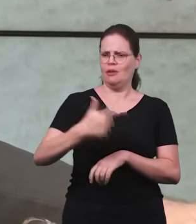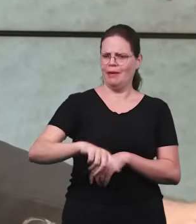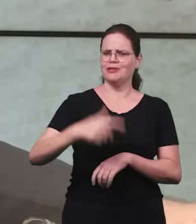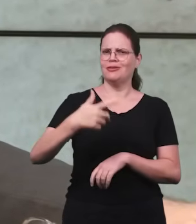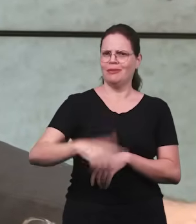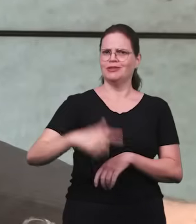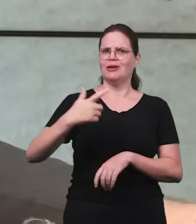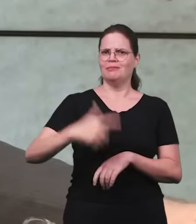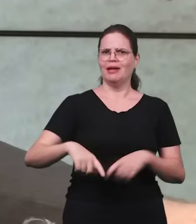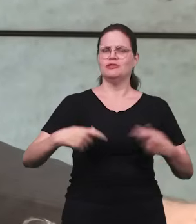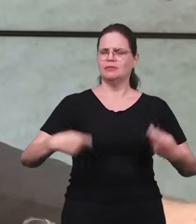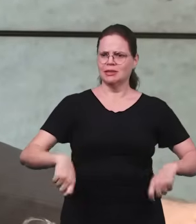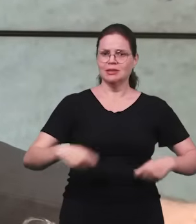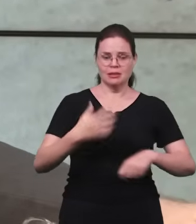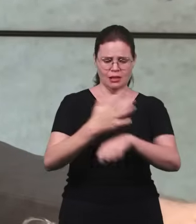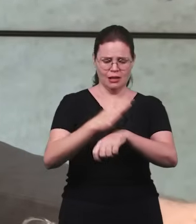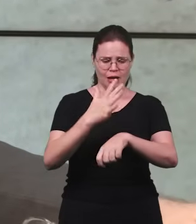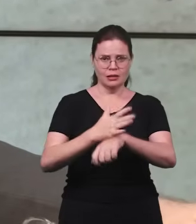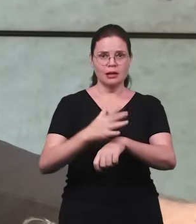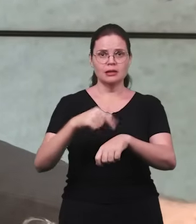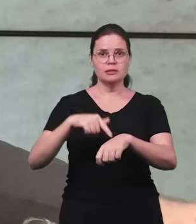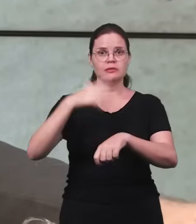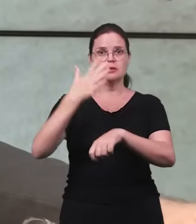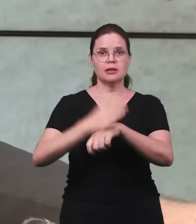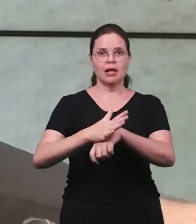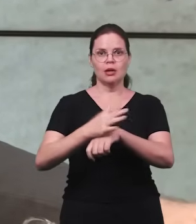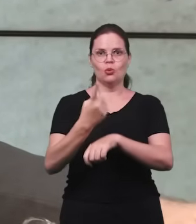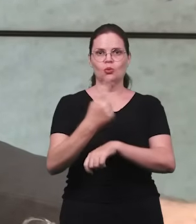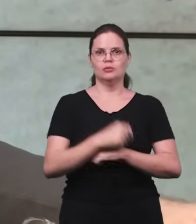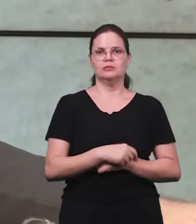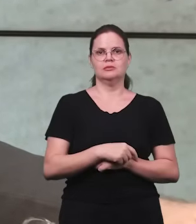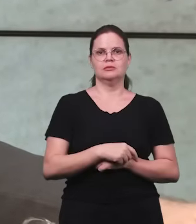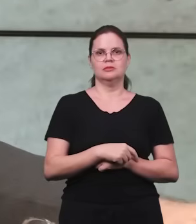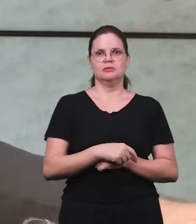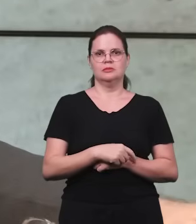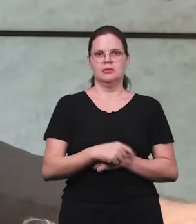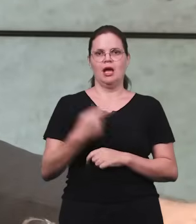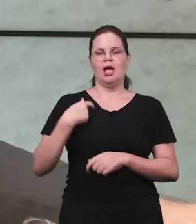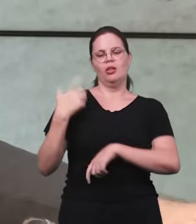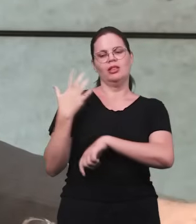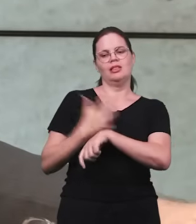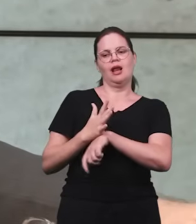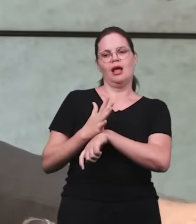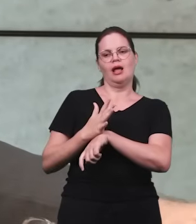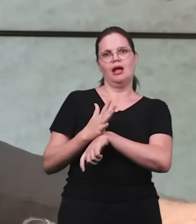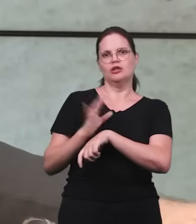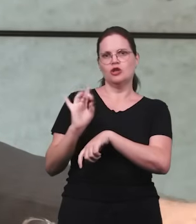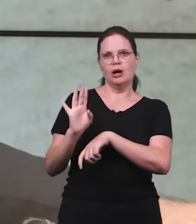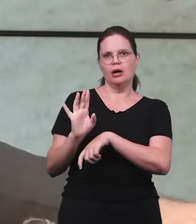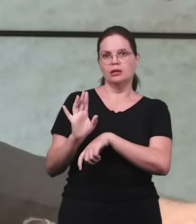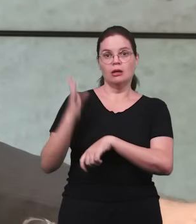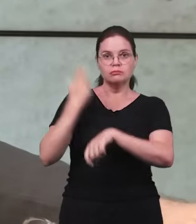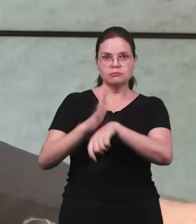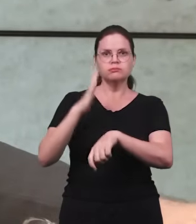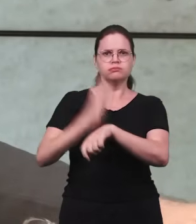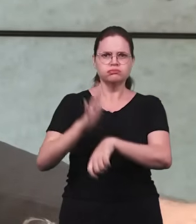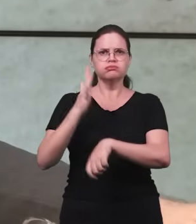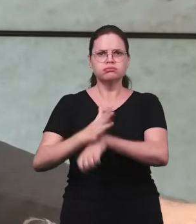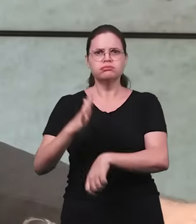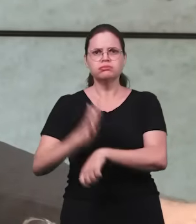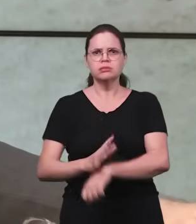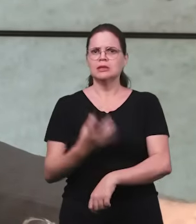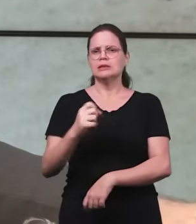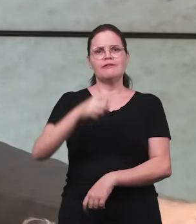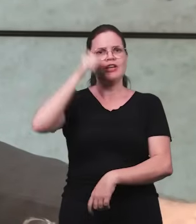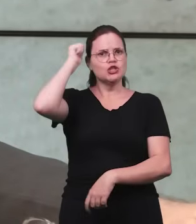o treino é algo repetitivo. Ninguém vai ficar destro em nada se não treinar. Muito bem. Alguém que vai prestar um